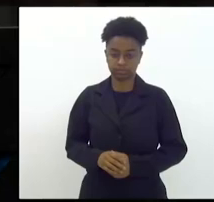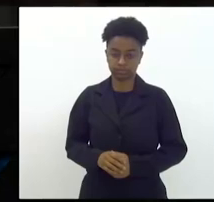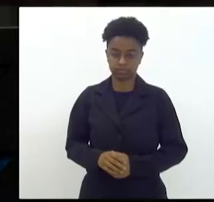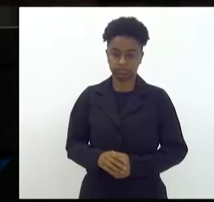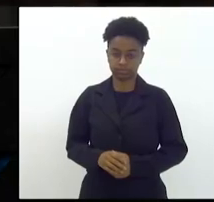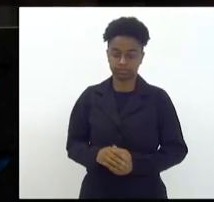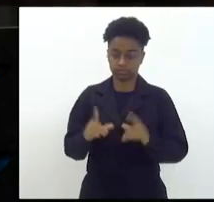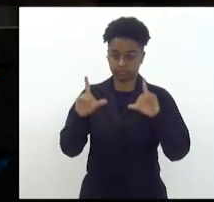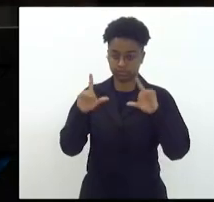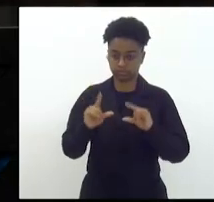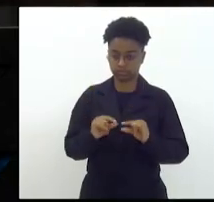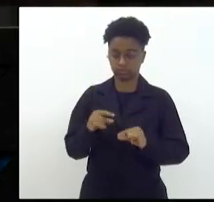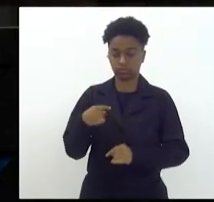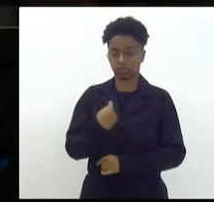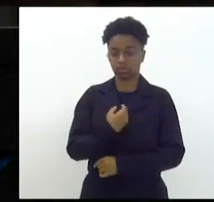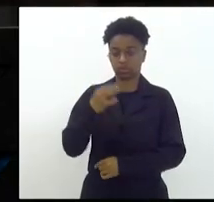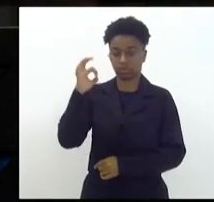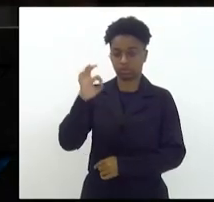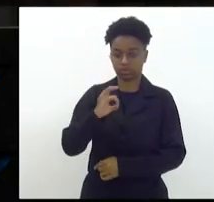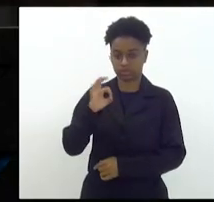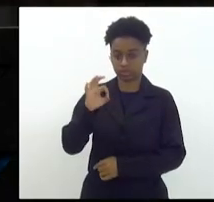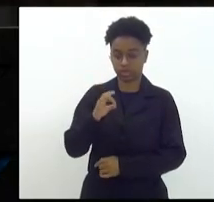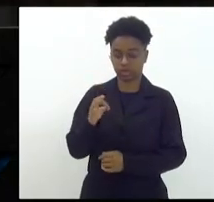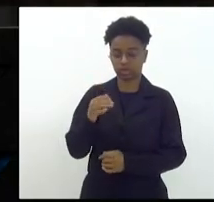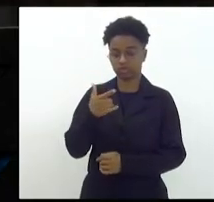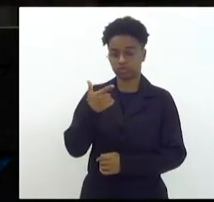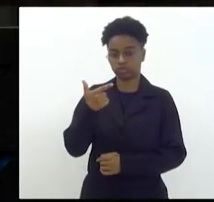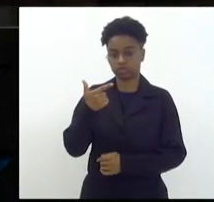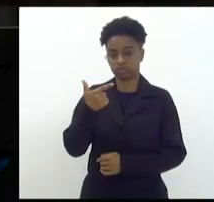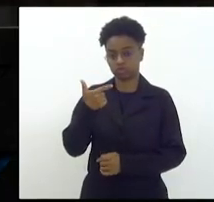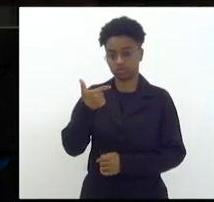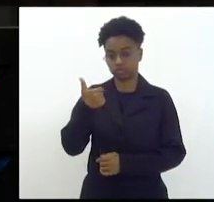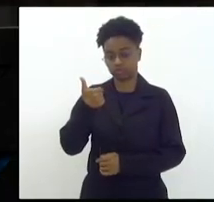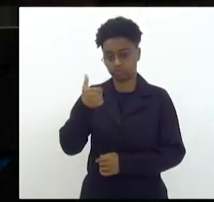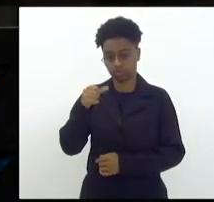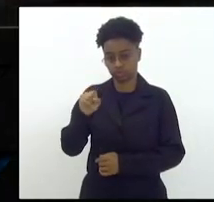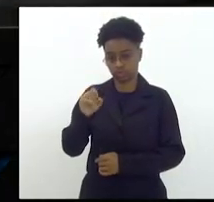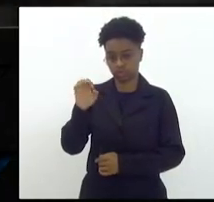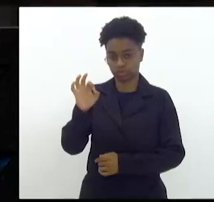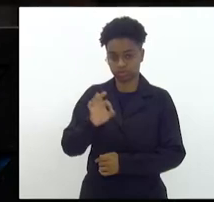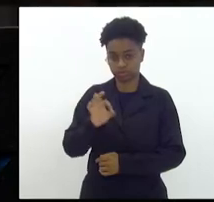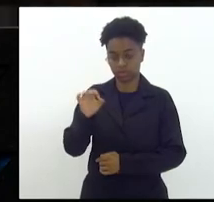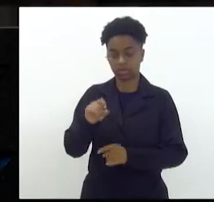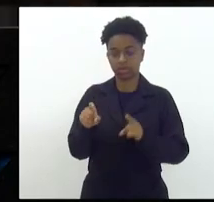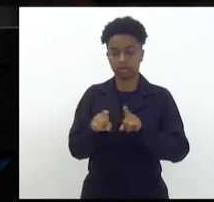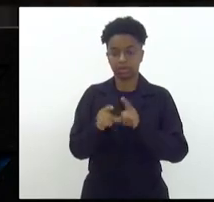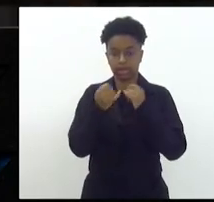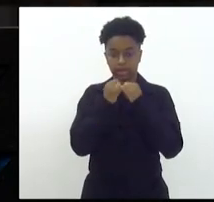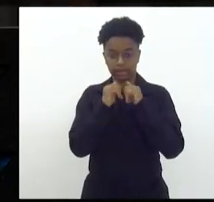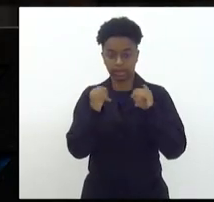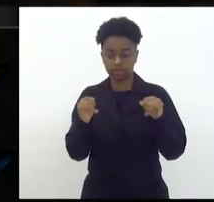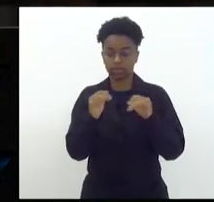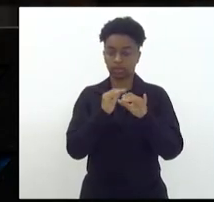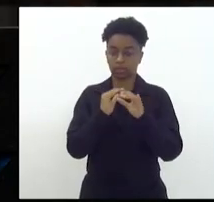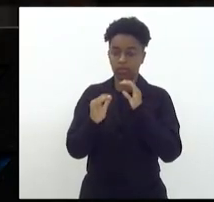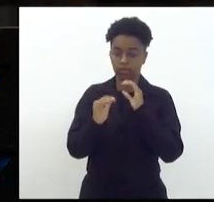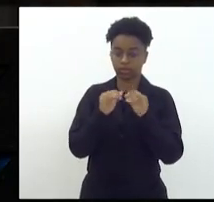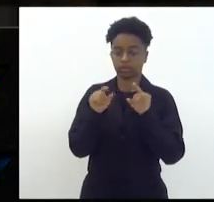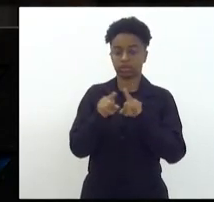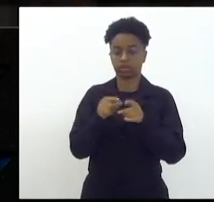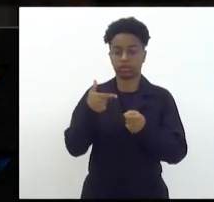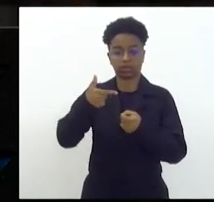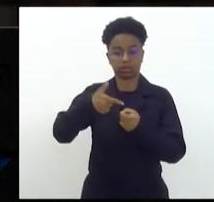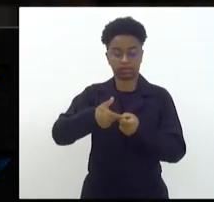a nossa alíquota para 18 pontos percentuais e energia telecomunicações e combustíveis